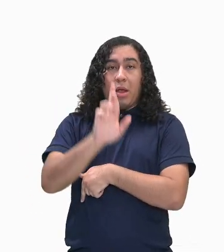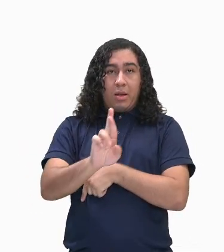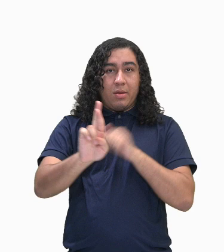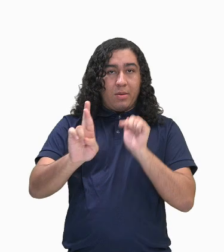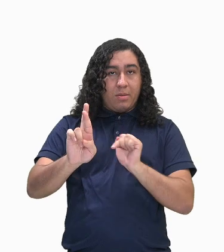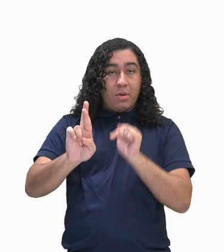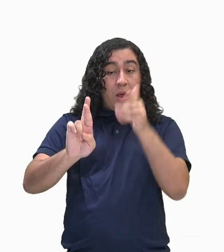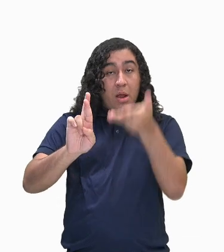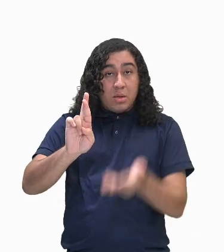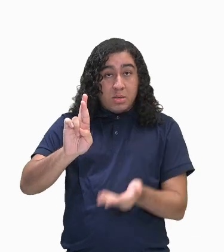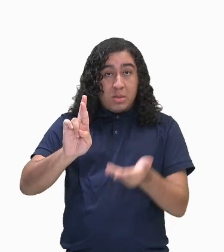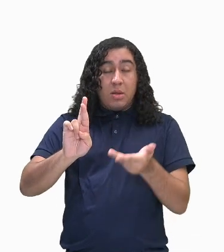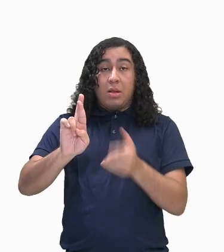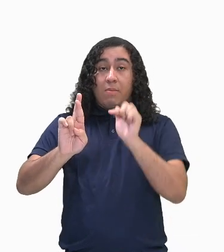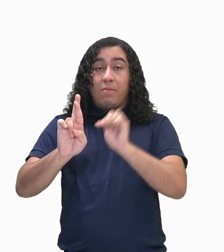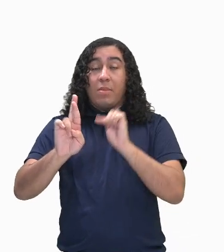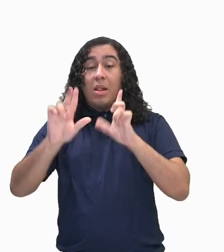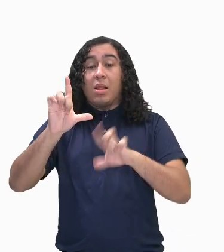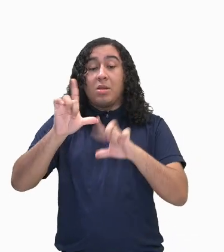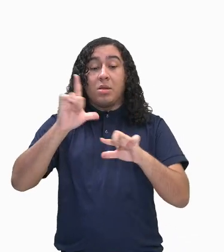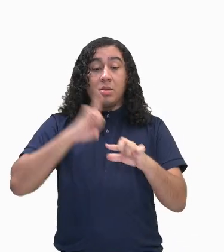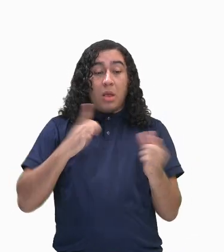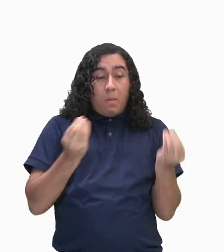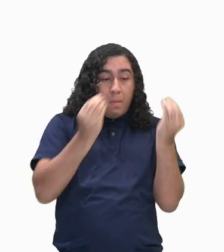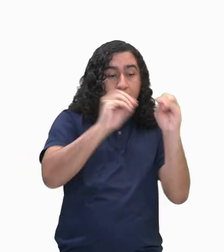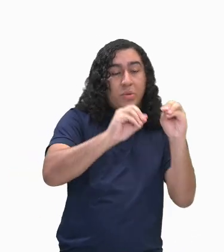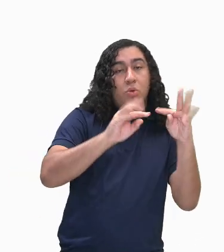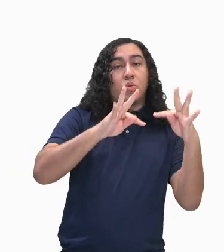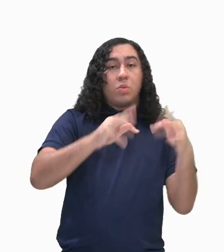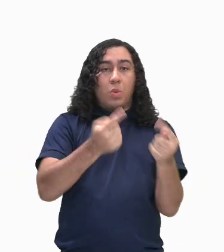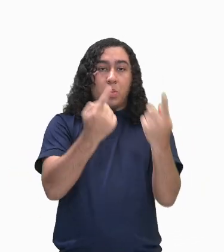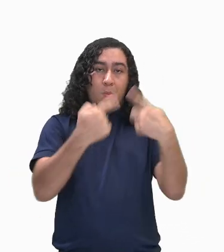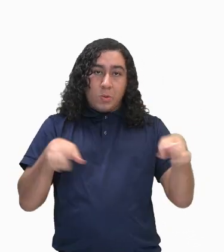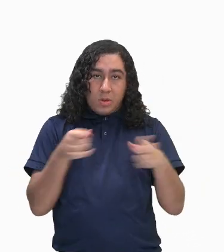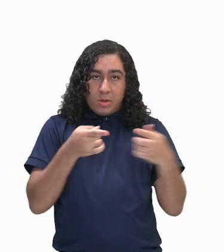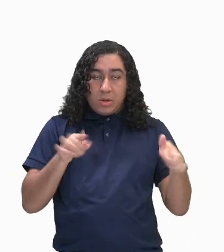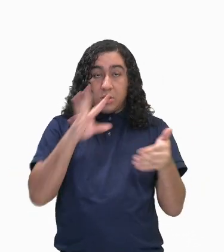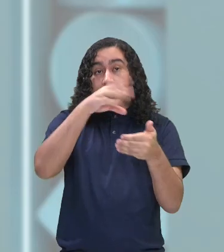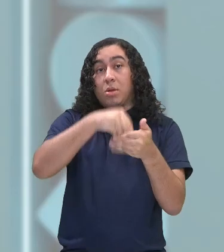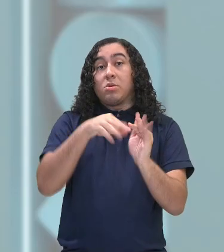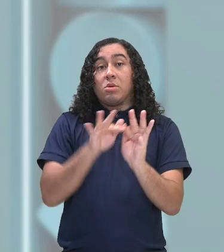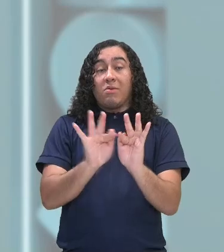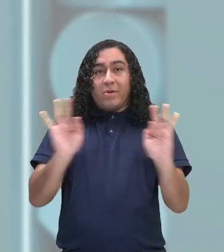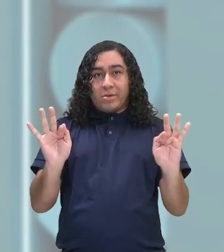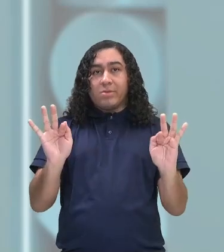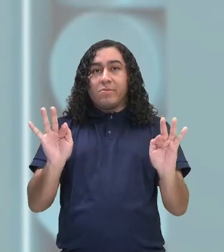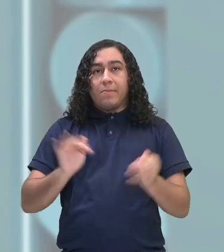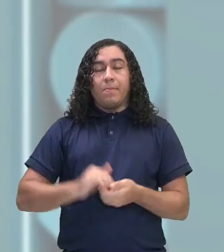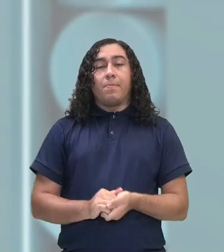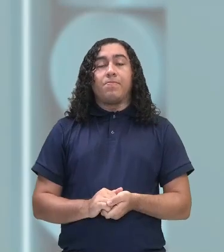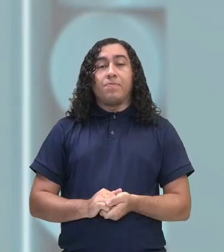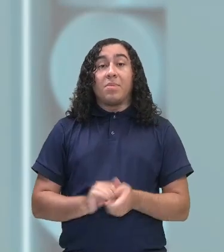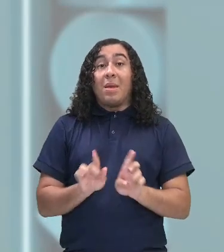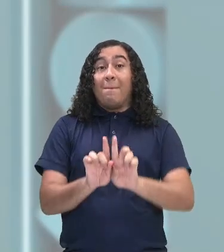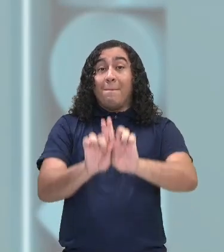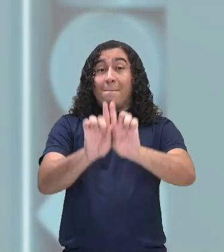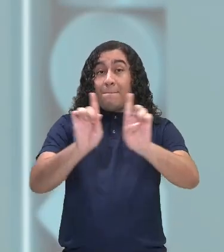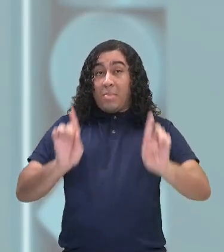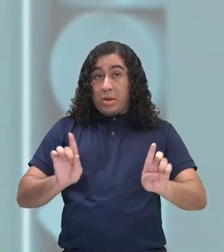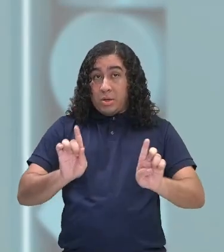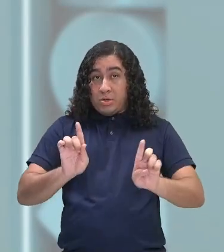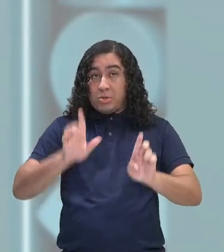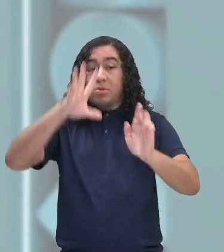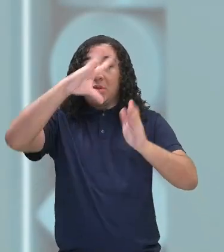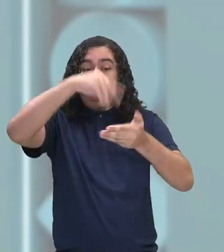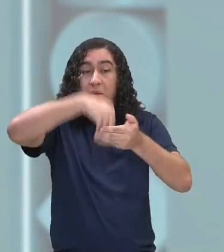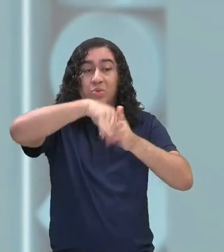R é que está dando toda a musicalidade dentro da frase aí no caso, né? Mas dentro de um texto